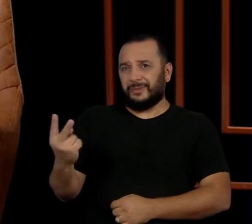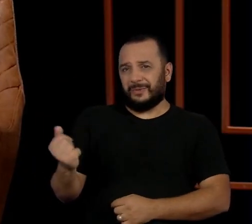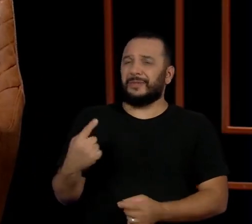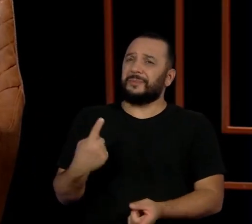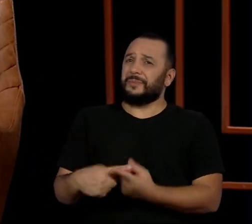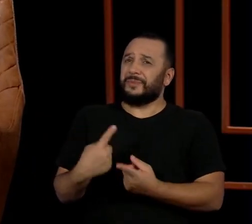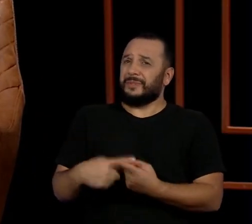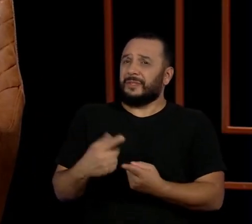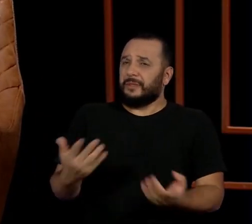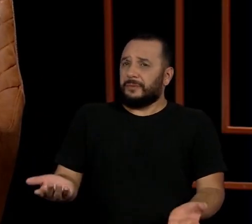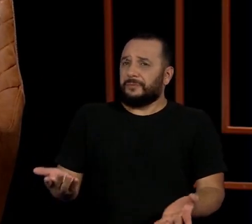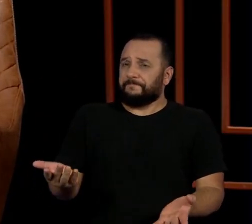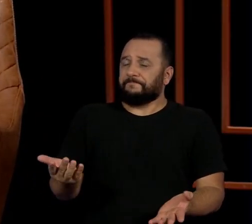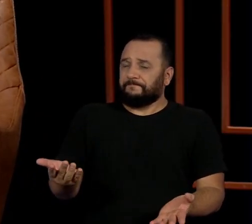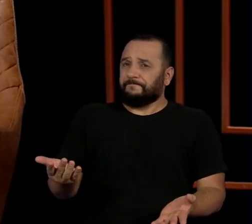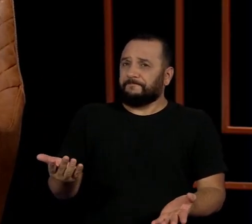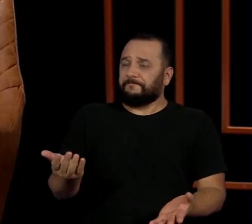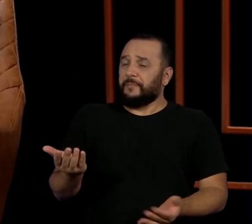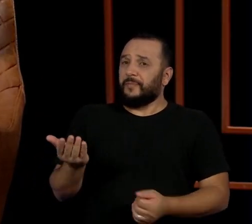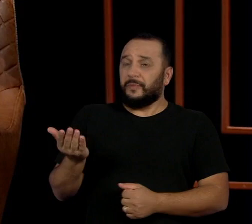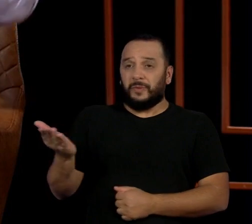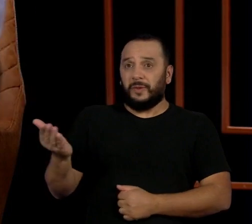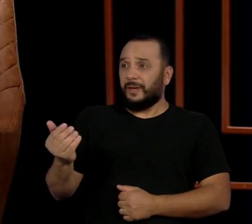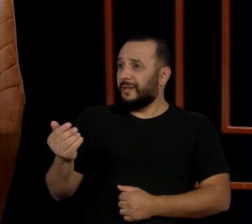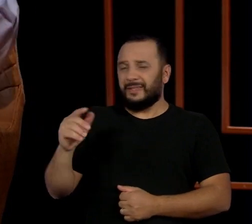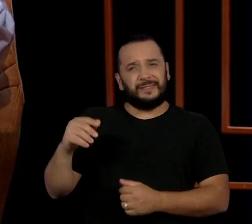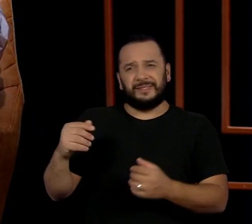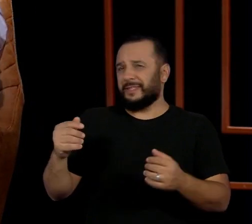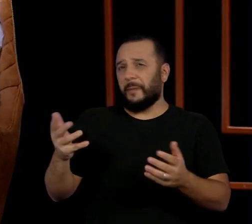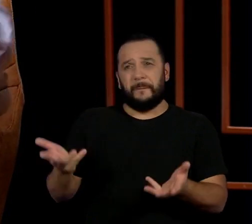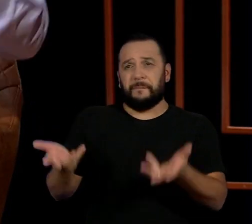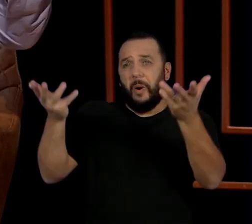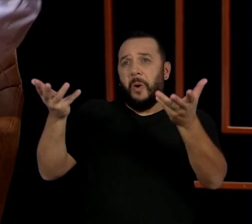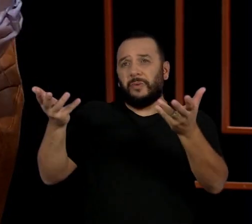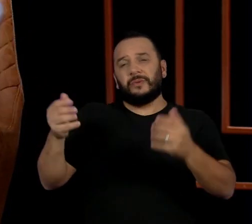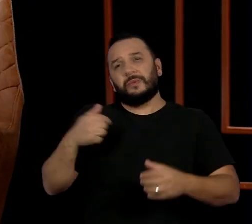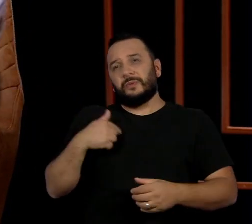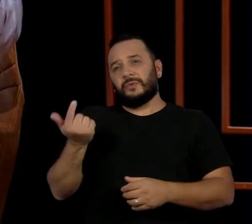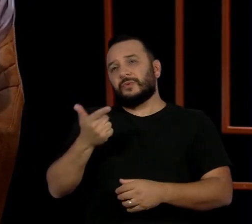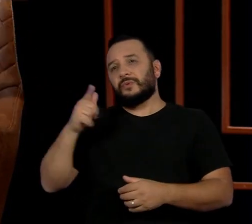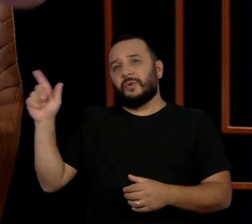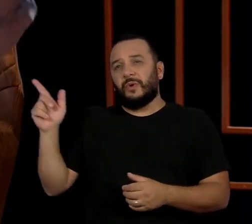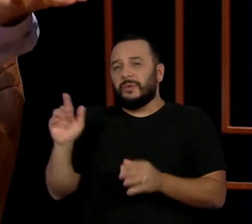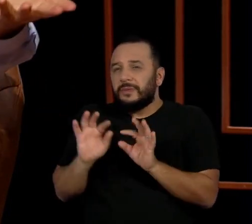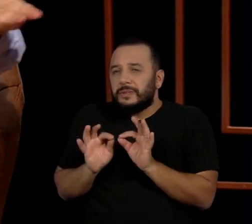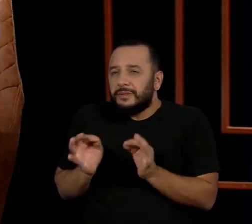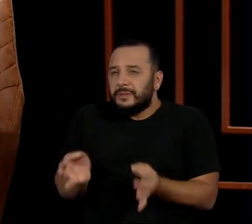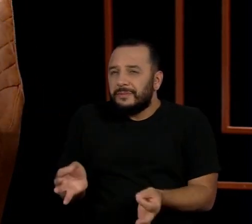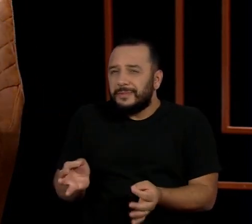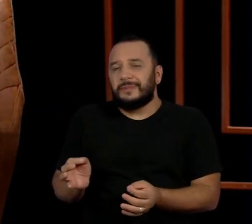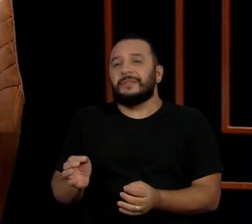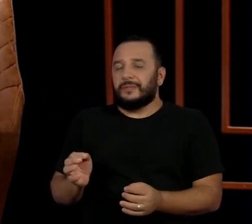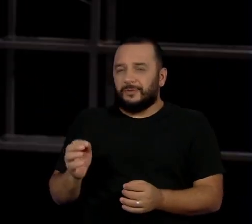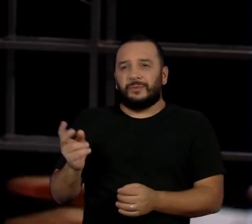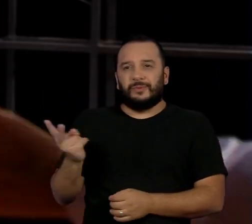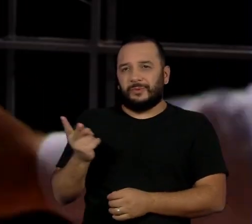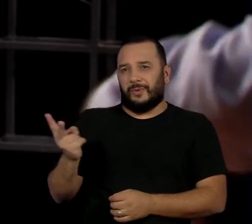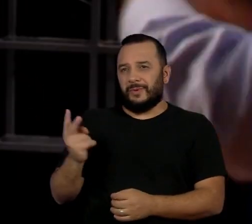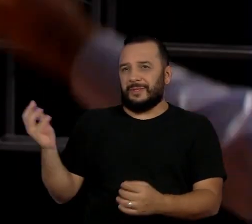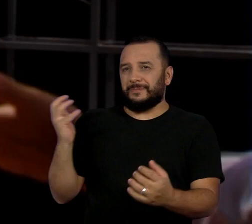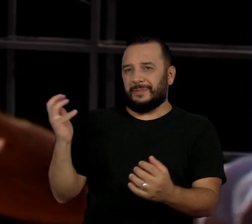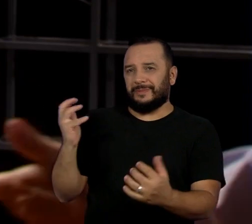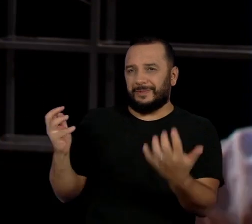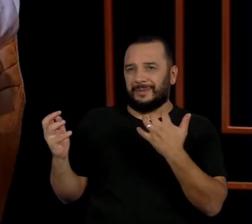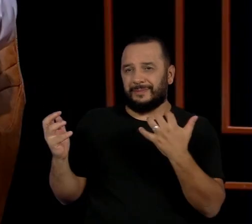um é um grito, né? E o outro é um sussurro. São os artistas que mais me inspiram. Assim, com quem